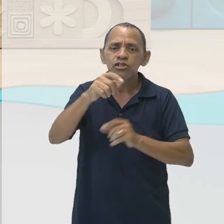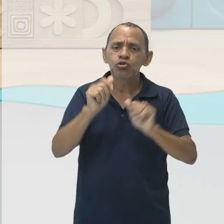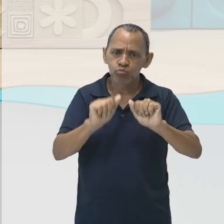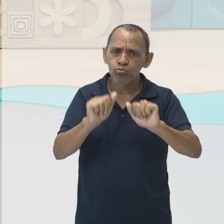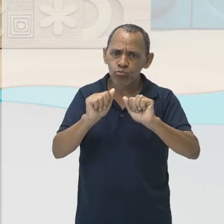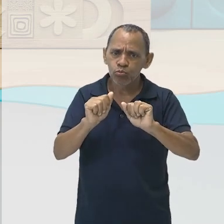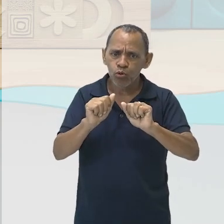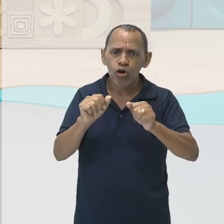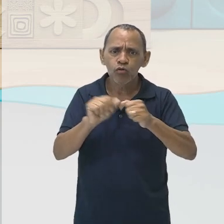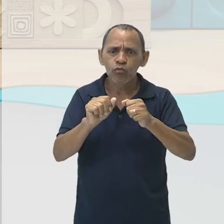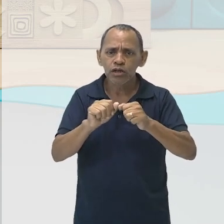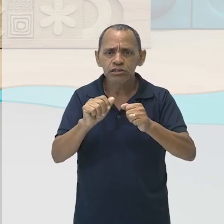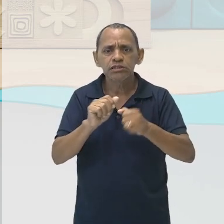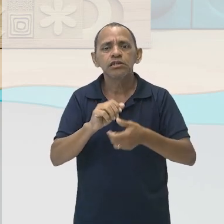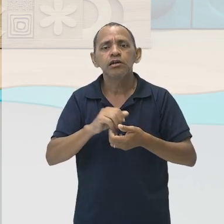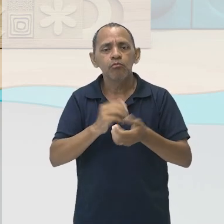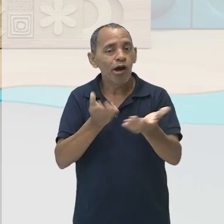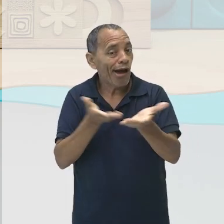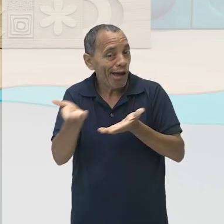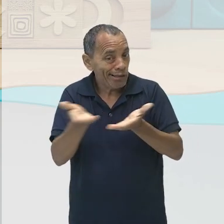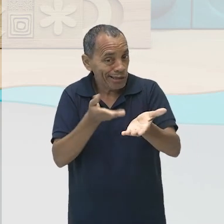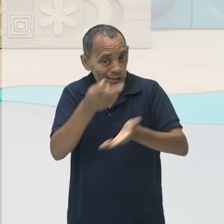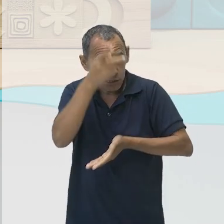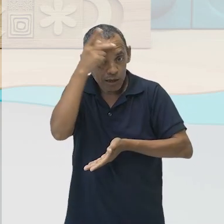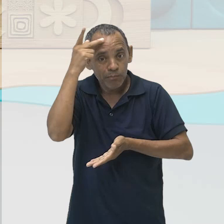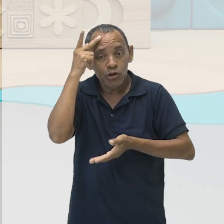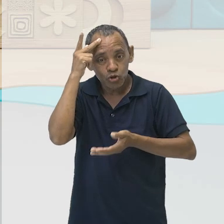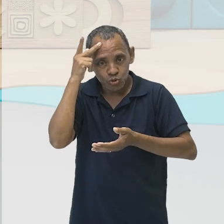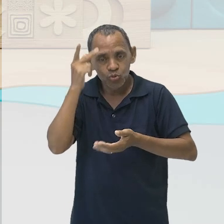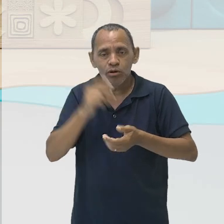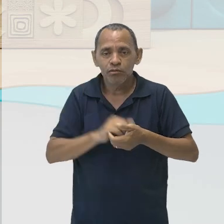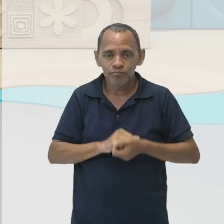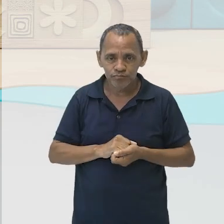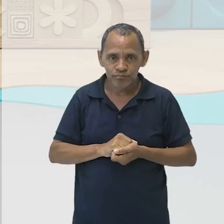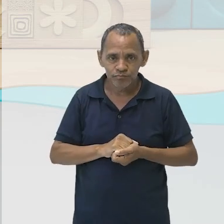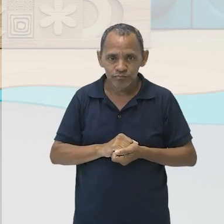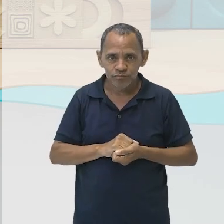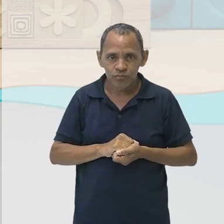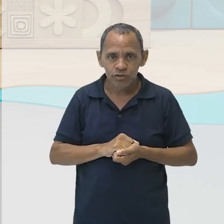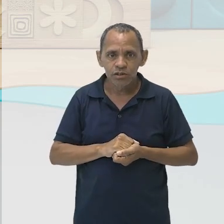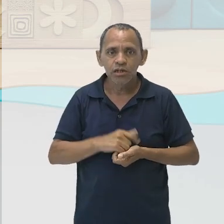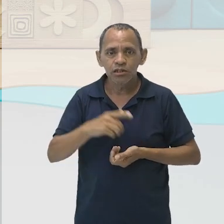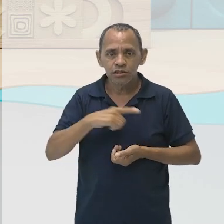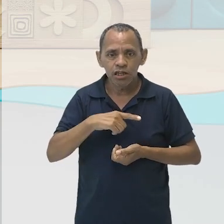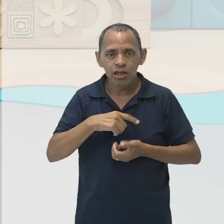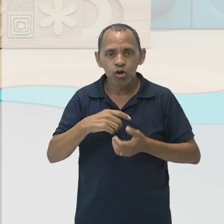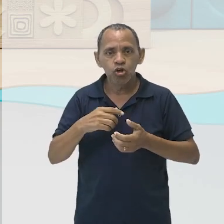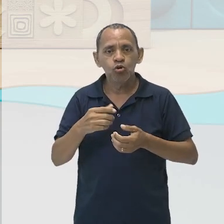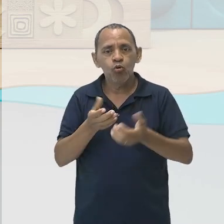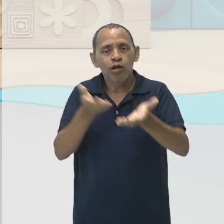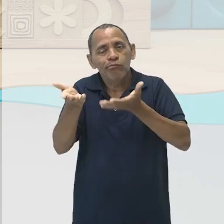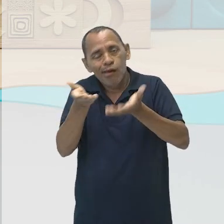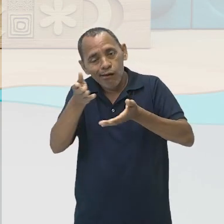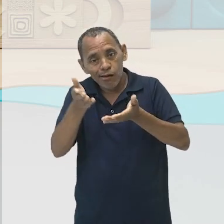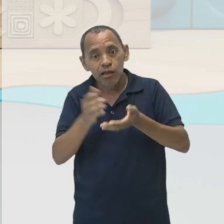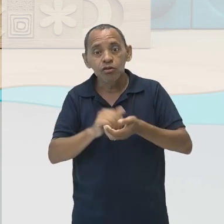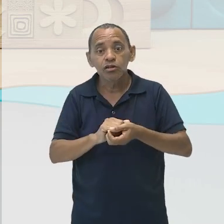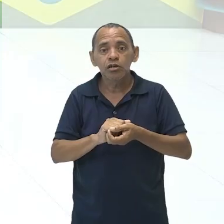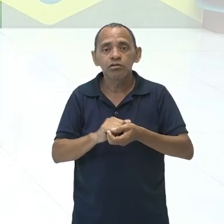para atender ali a vítima que está acometida ali de uma convulsão, de um quadro epiléptico. Fique aí com o